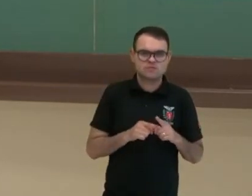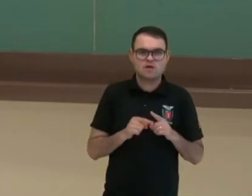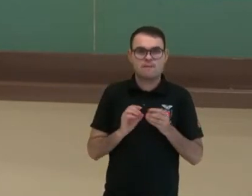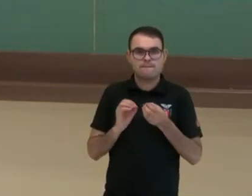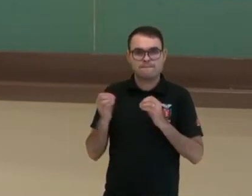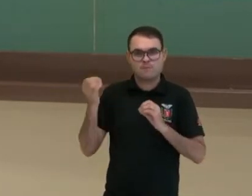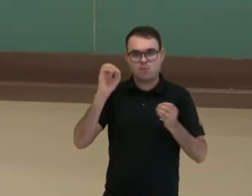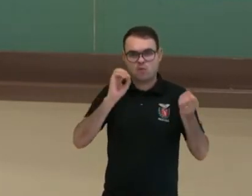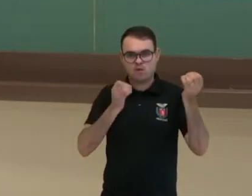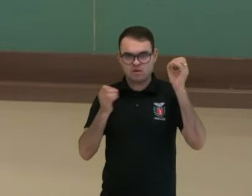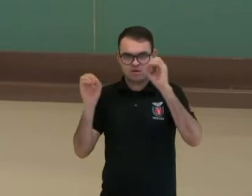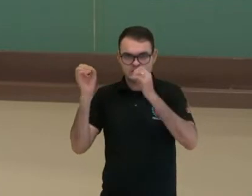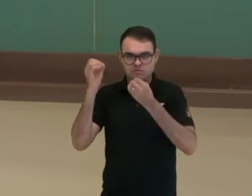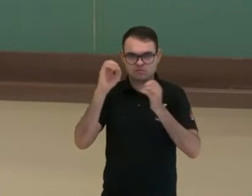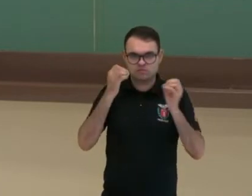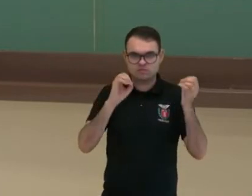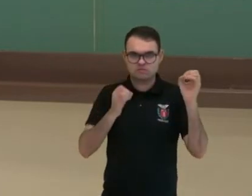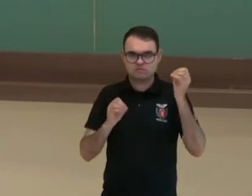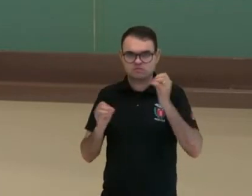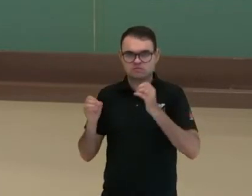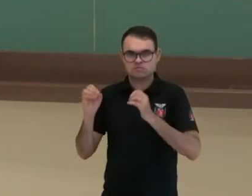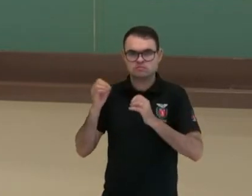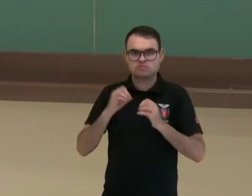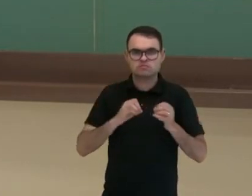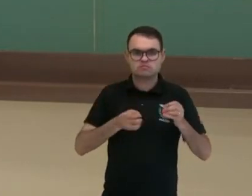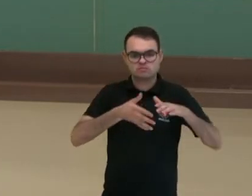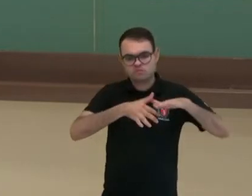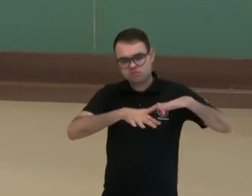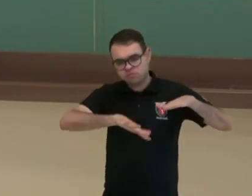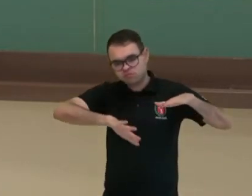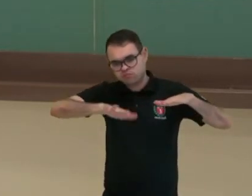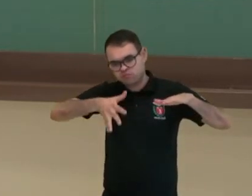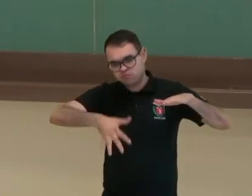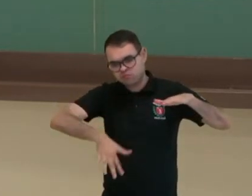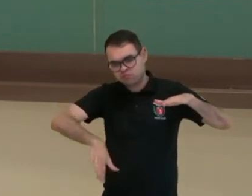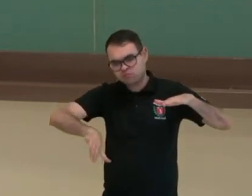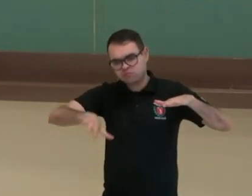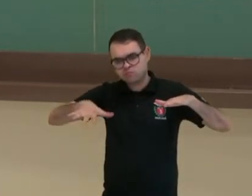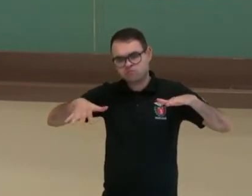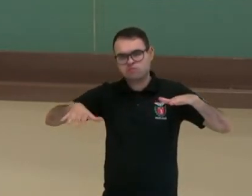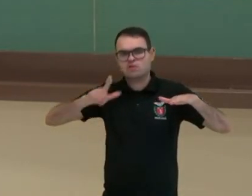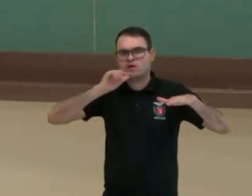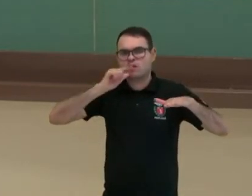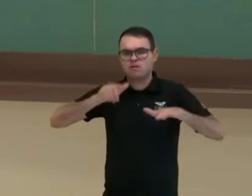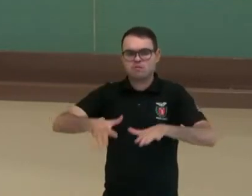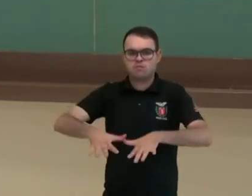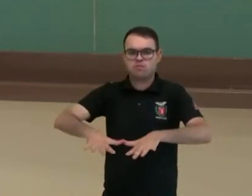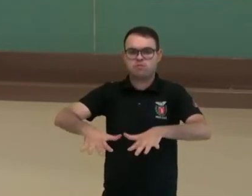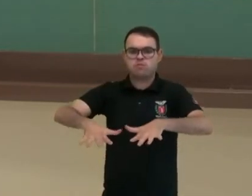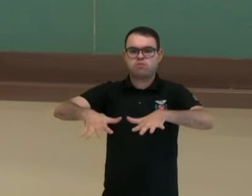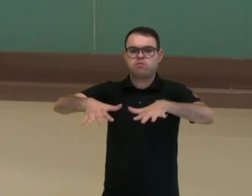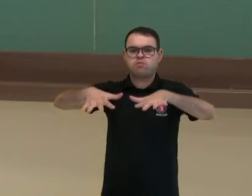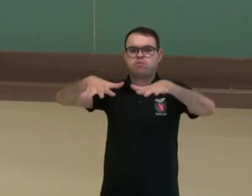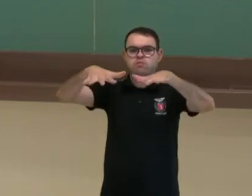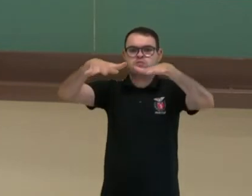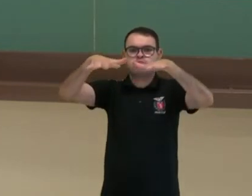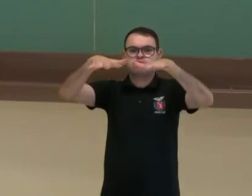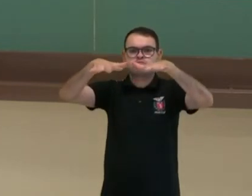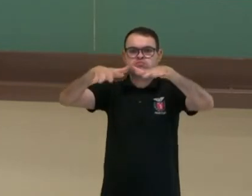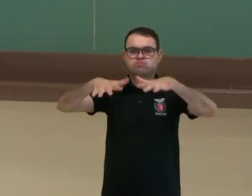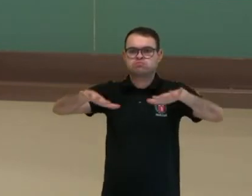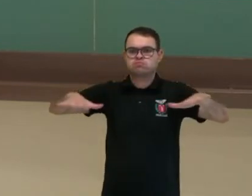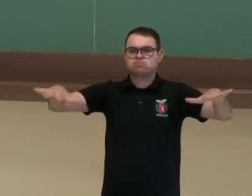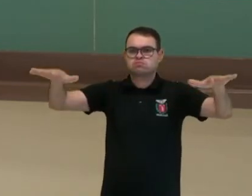moléculas acumularam-se nas depressões mais profundas do planeta, formando então os oceanos primitivos,